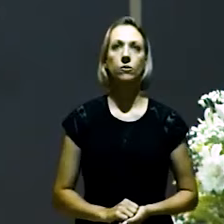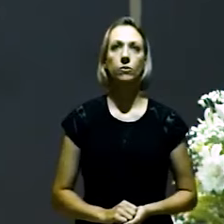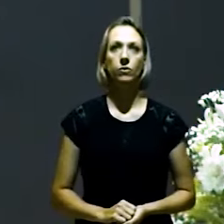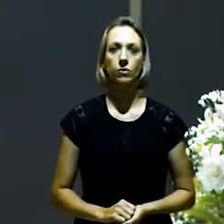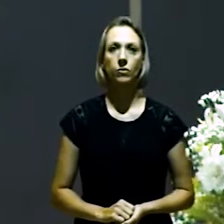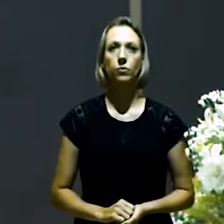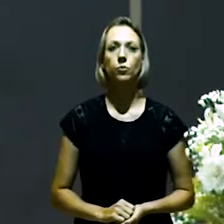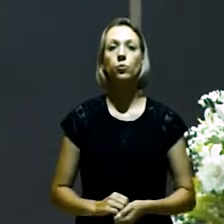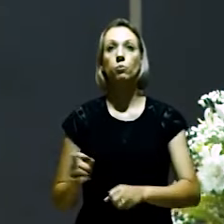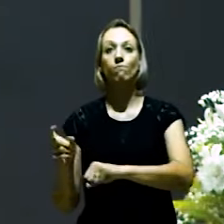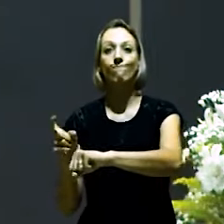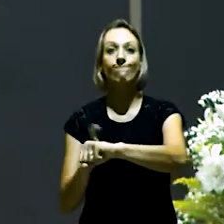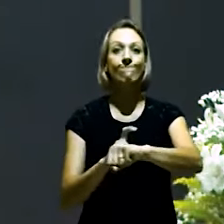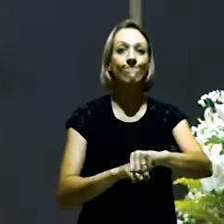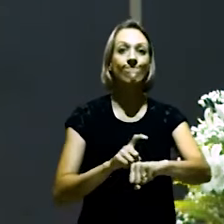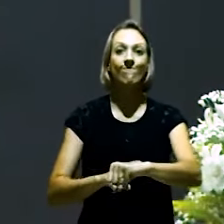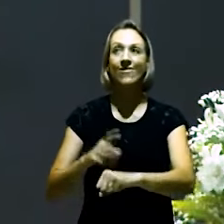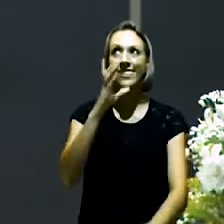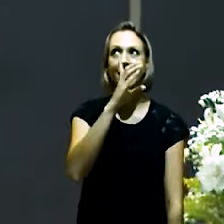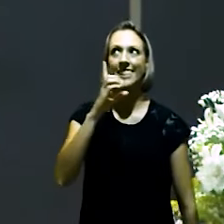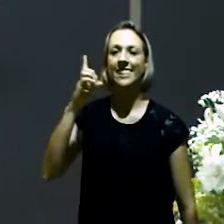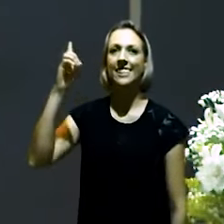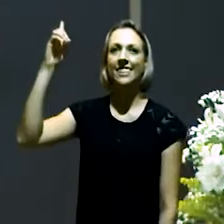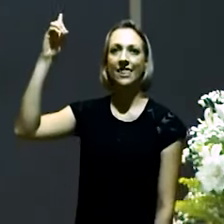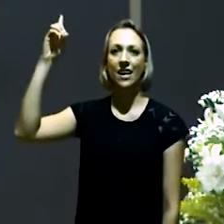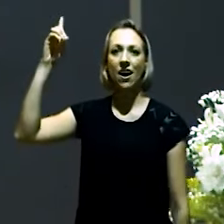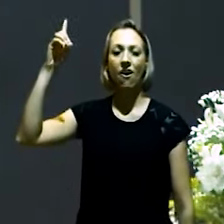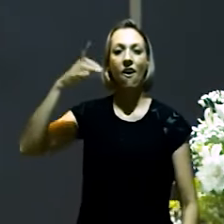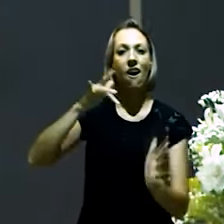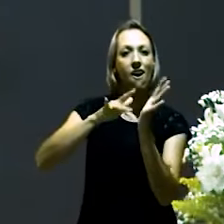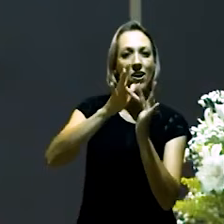É nesse momento que entra o Cristo vitorioso.